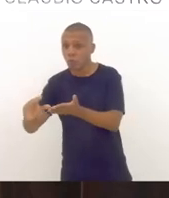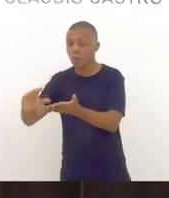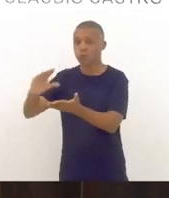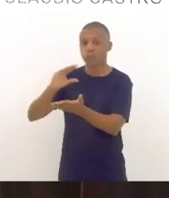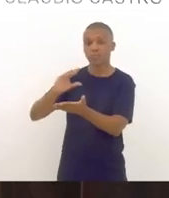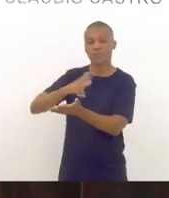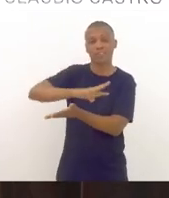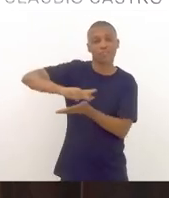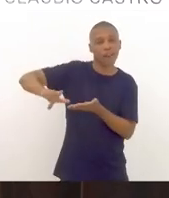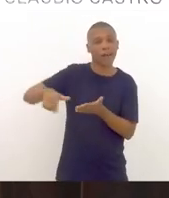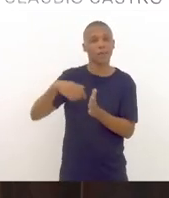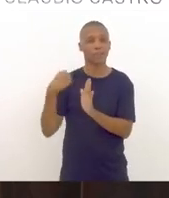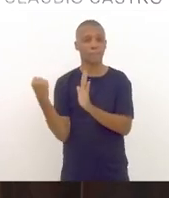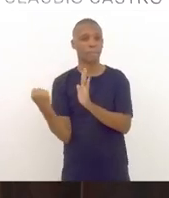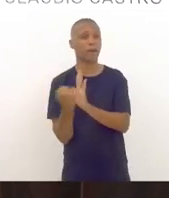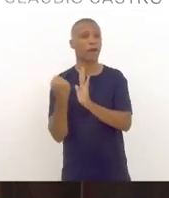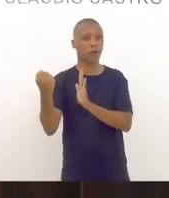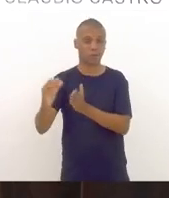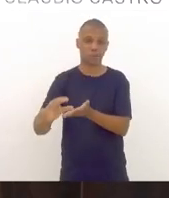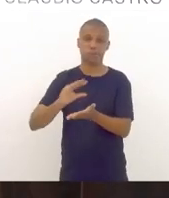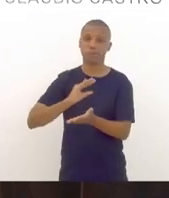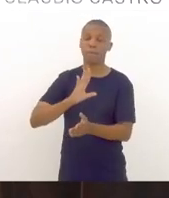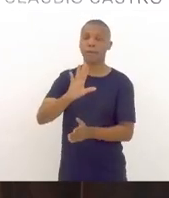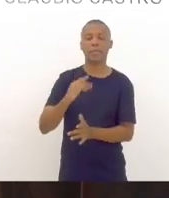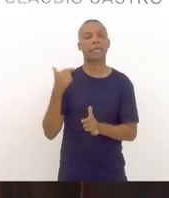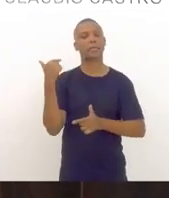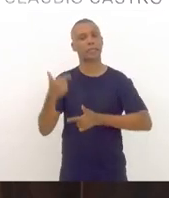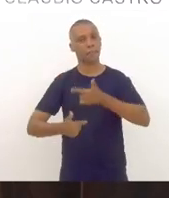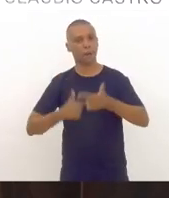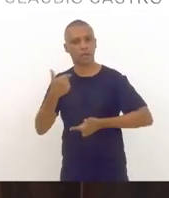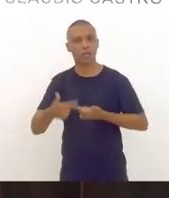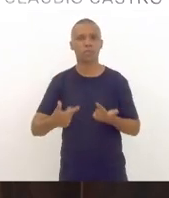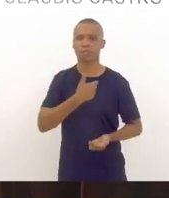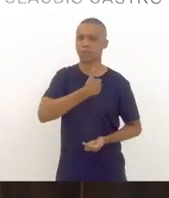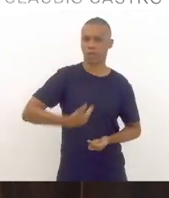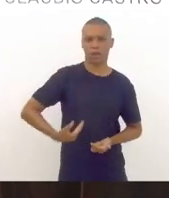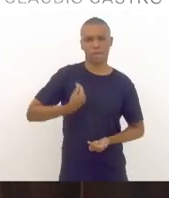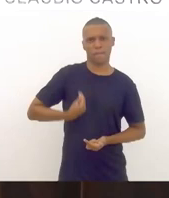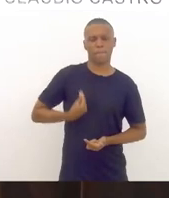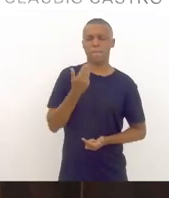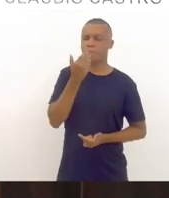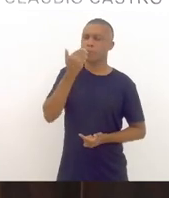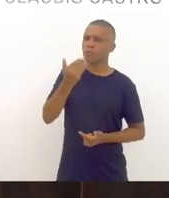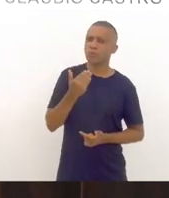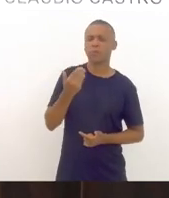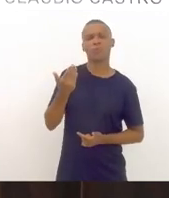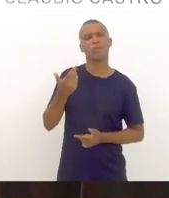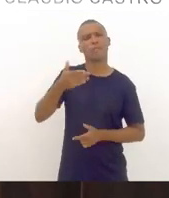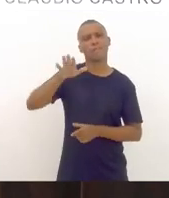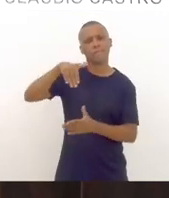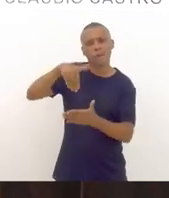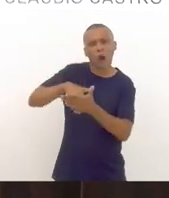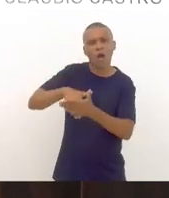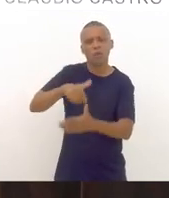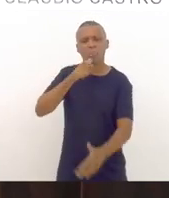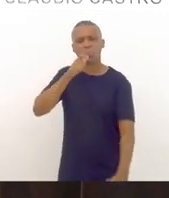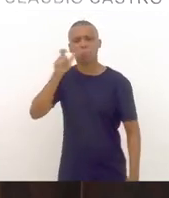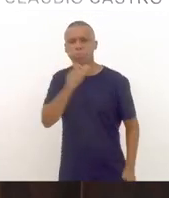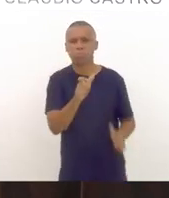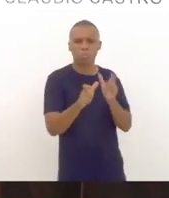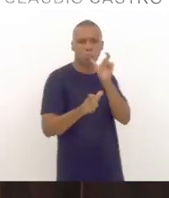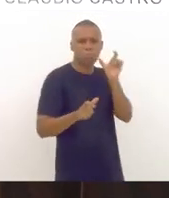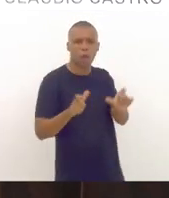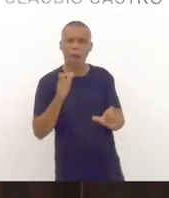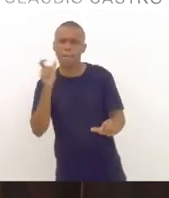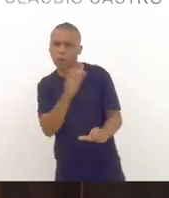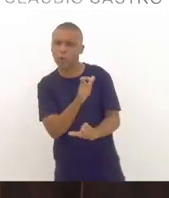vários patrocinadores, mas está na vida pública, pedindo voto, sendo insultado pelas pessoas. A gente sabe o que é